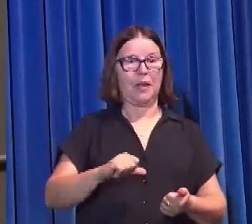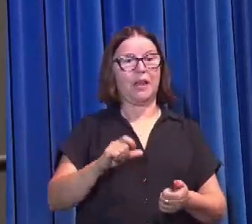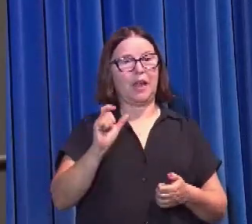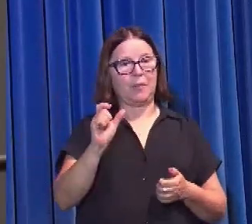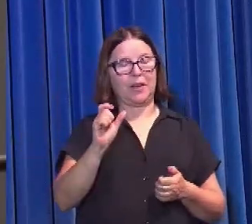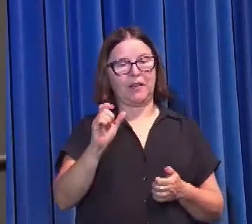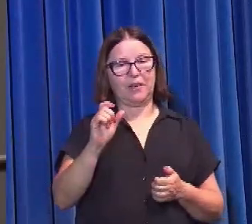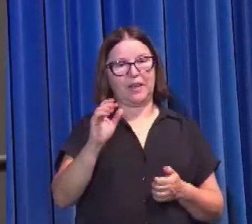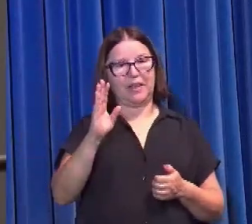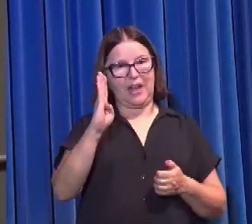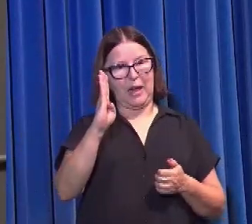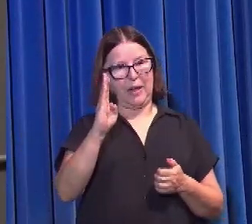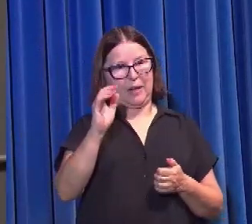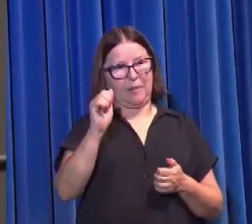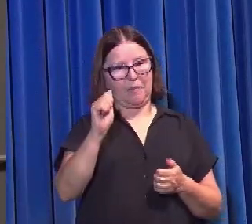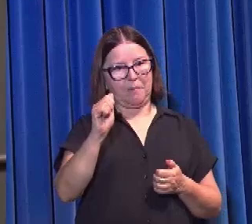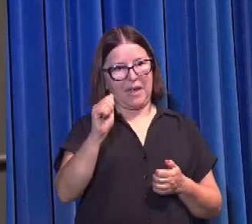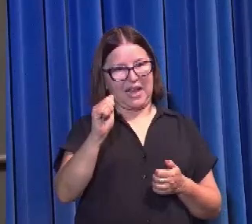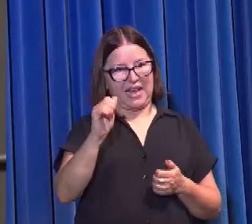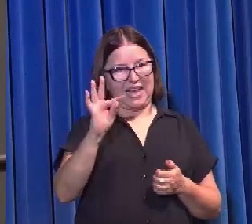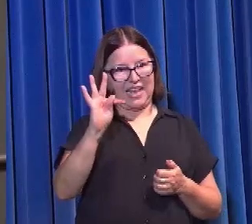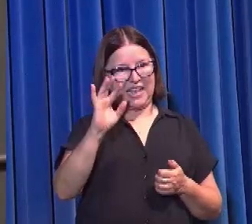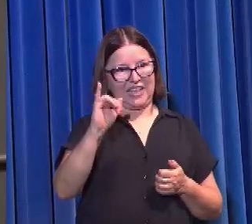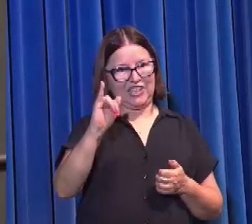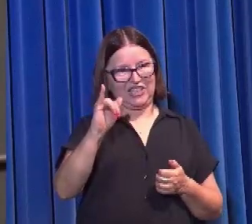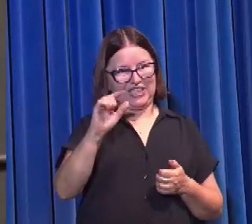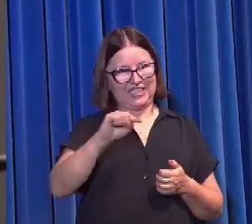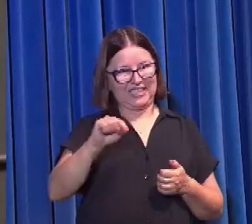ela significa isso aqui, ó.